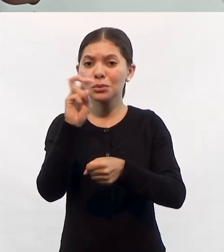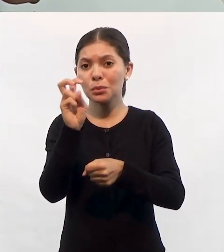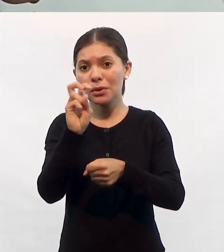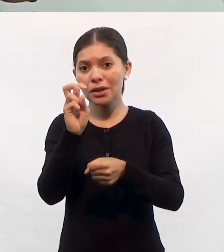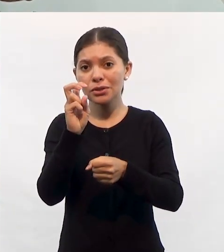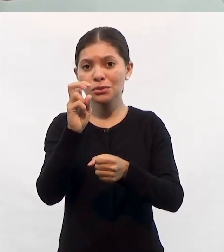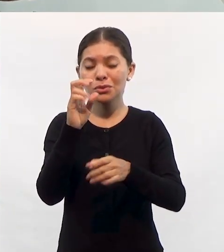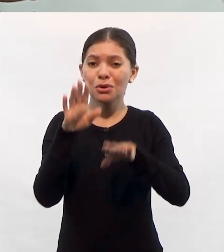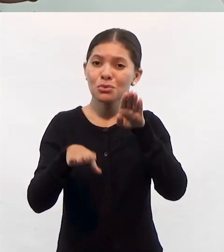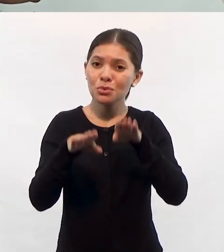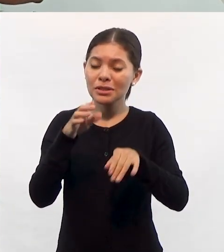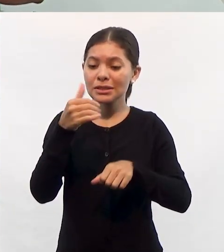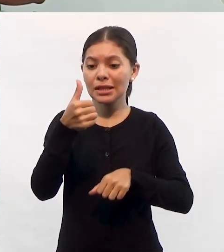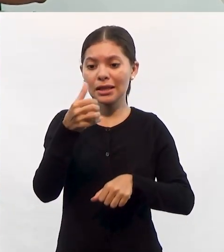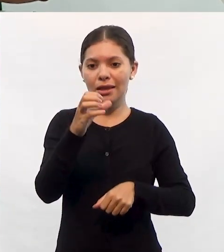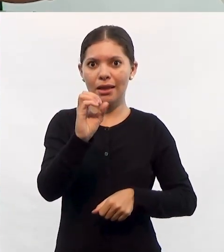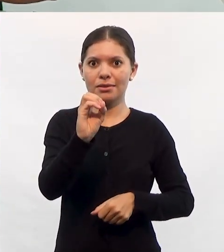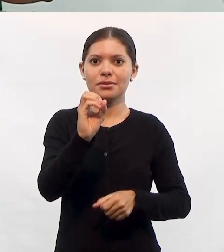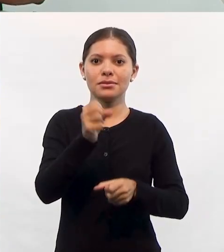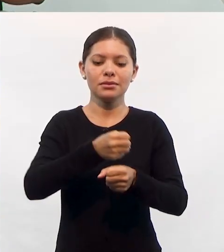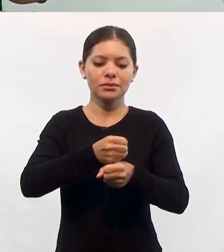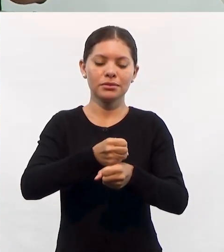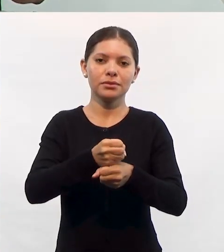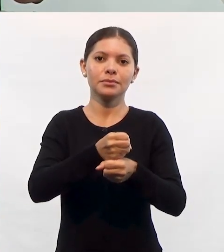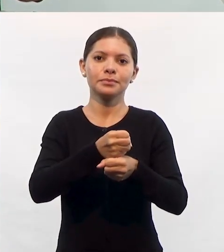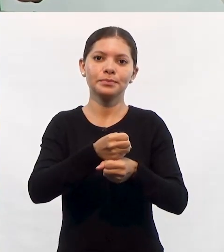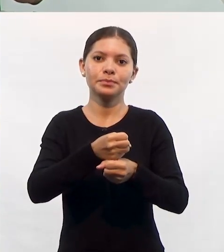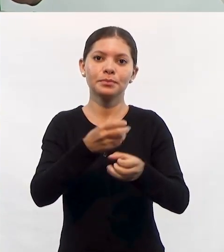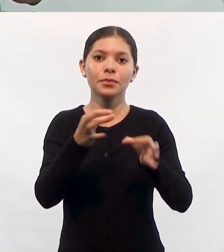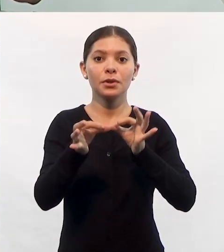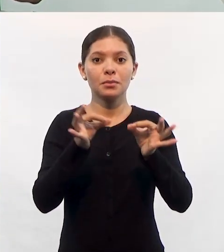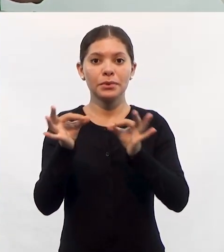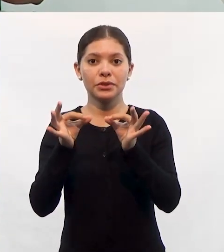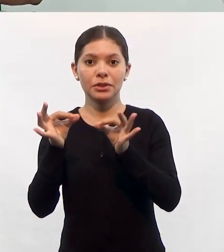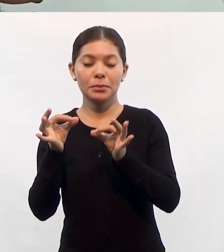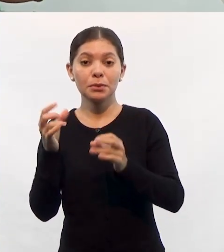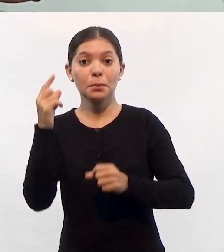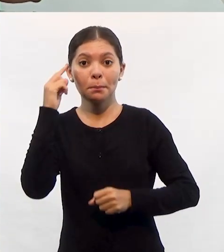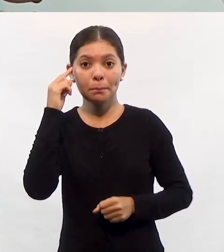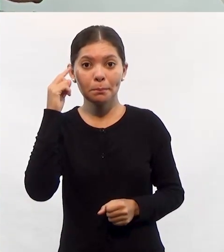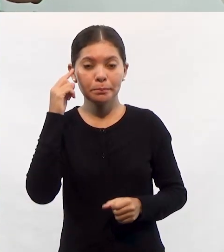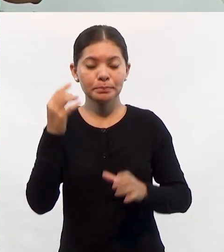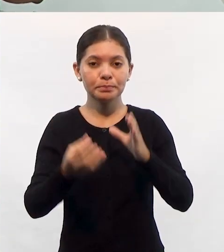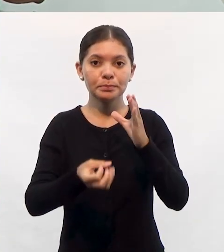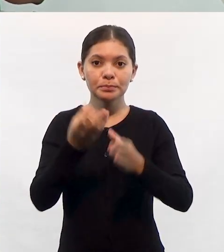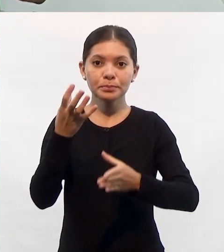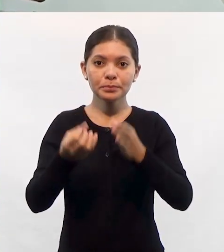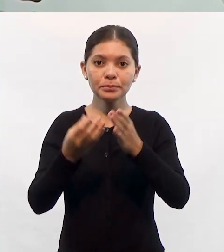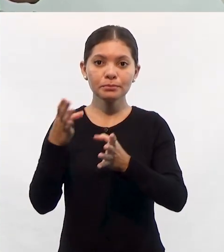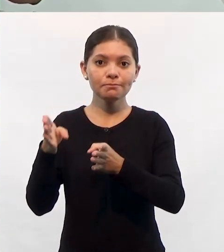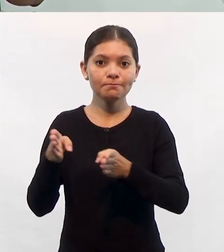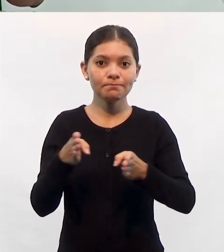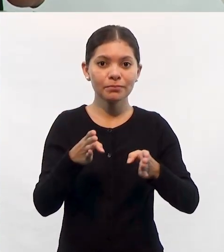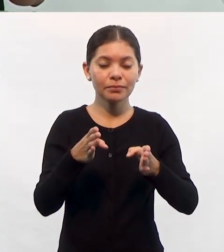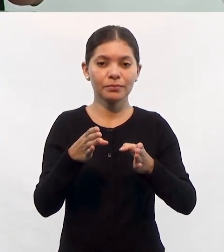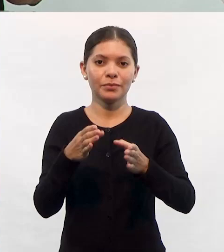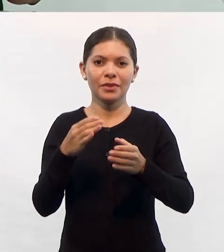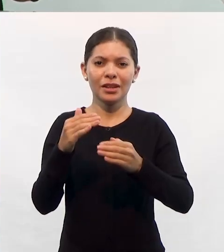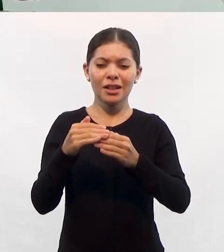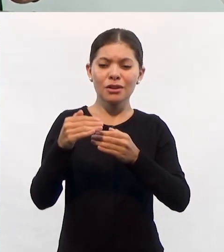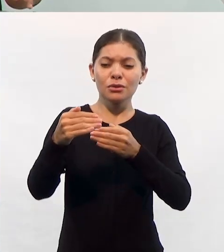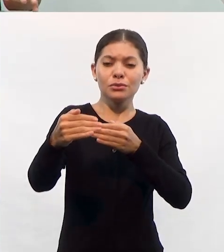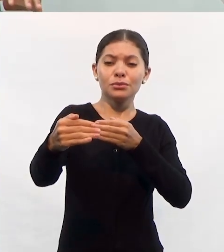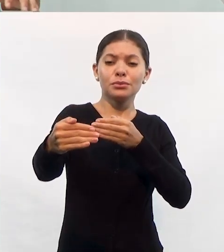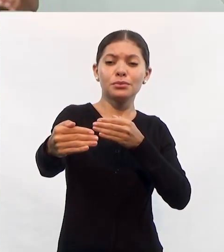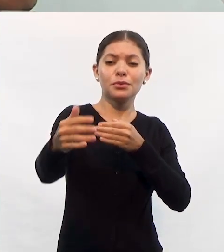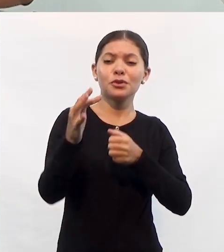até 10 anos esse planejamento ele pensa na produção é de longo prazo então ele vai tá pensando